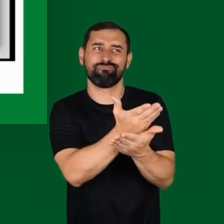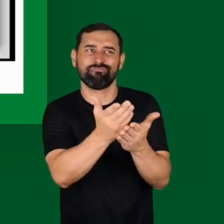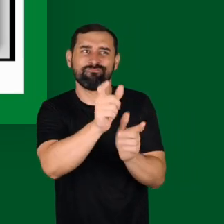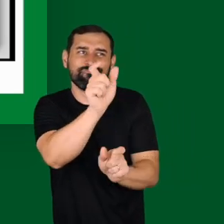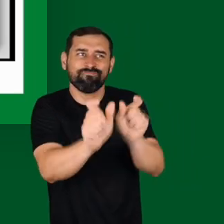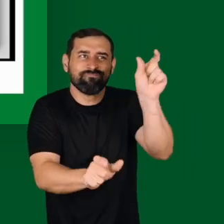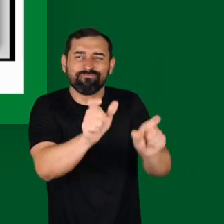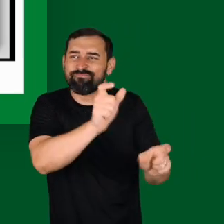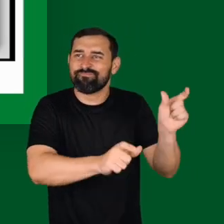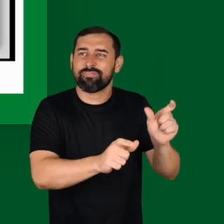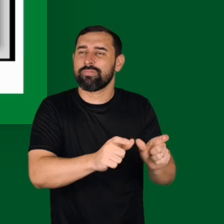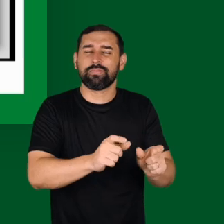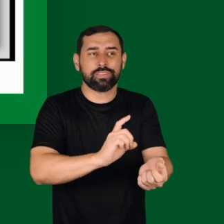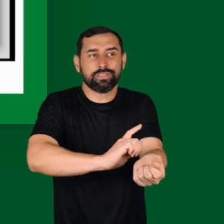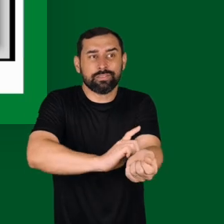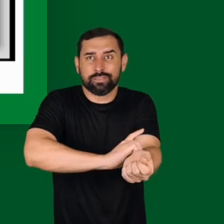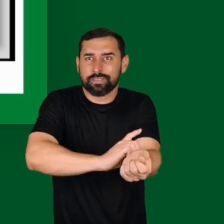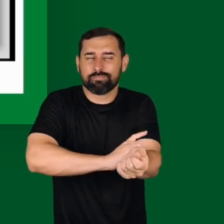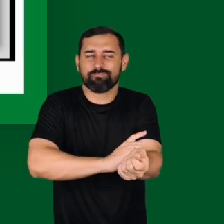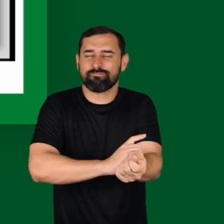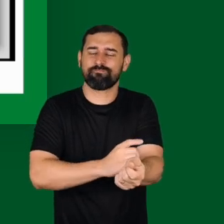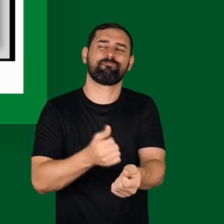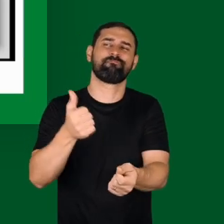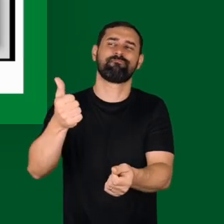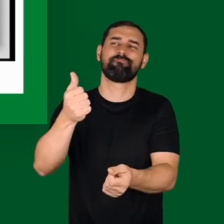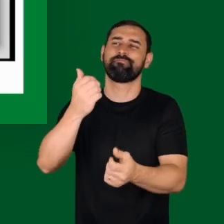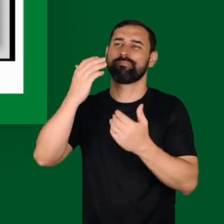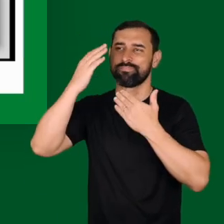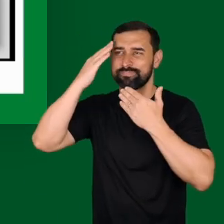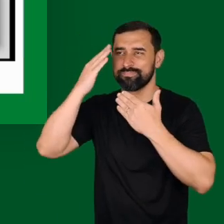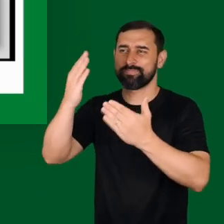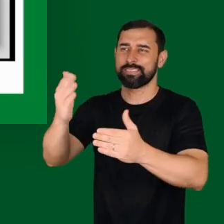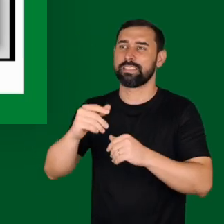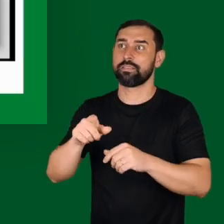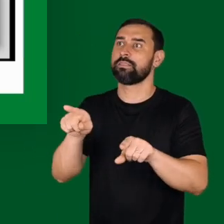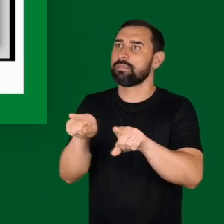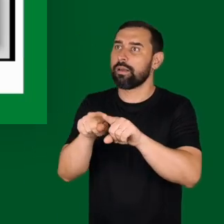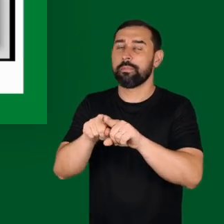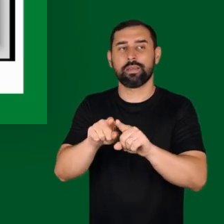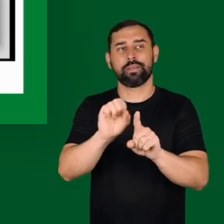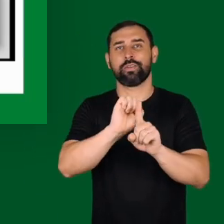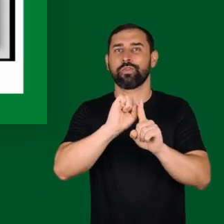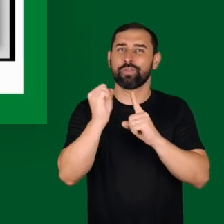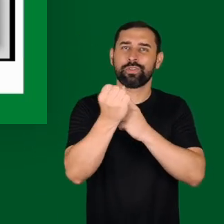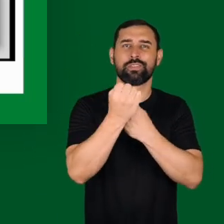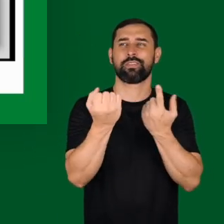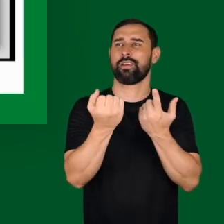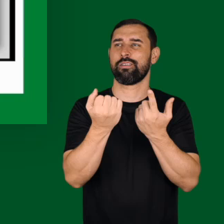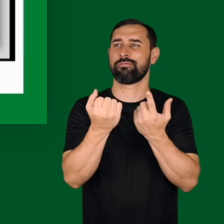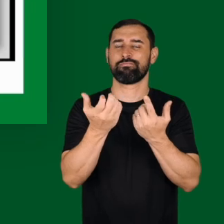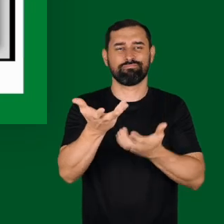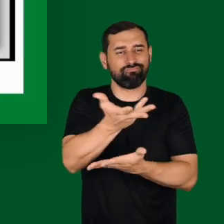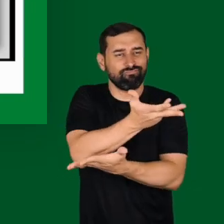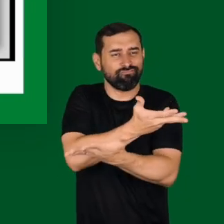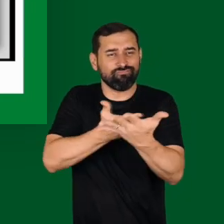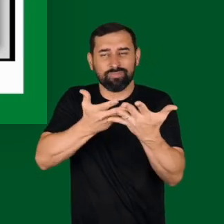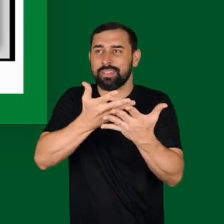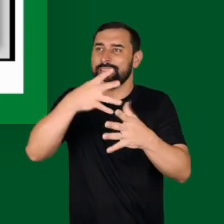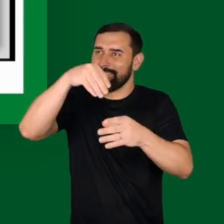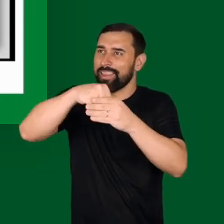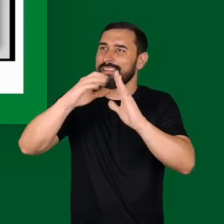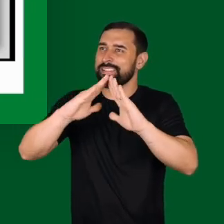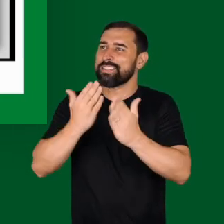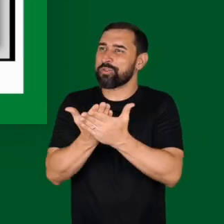criação de atitudes positivas em relação ao diabetes e colaborar na integração social dos